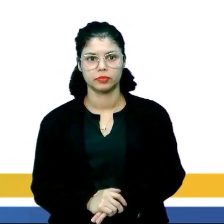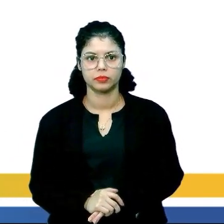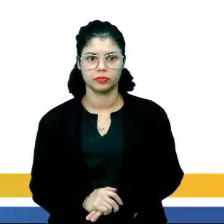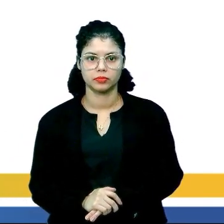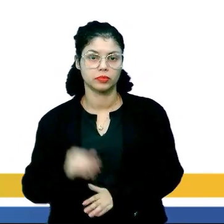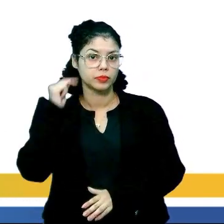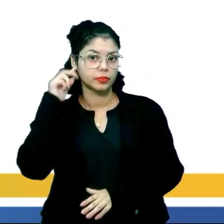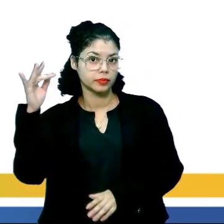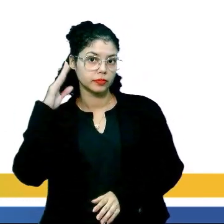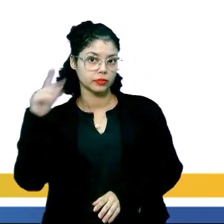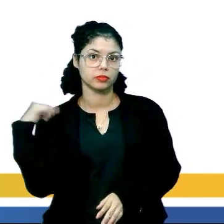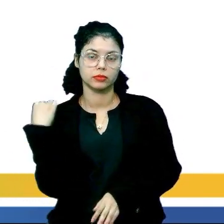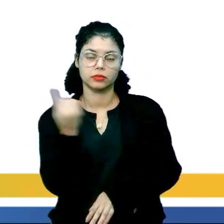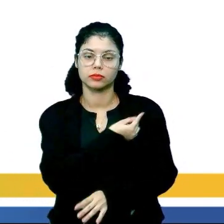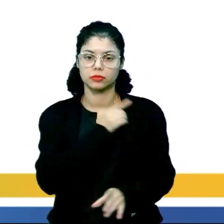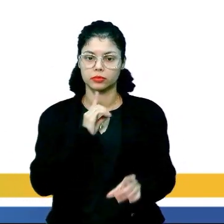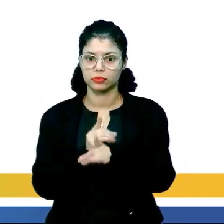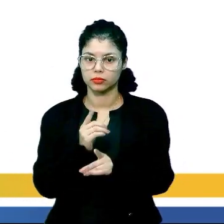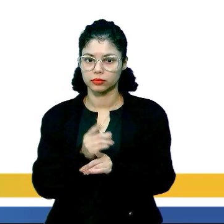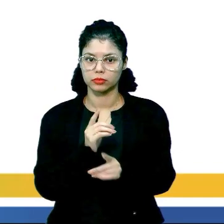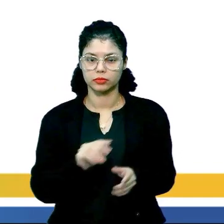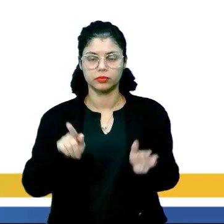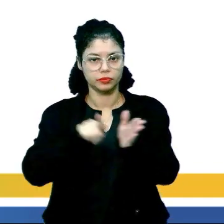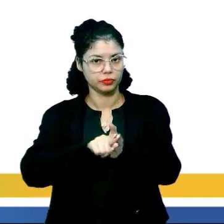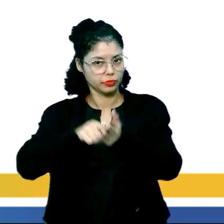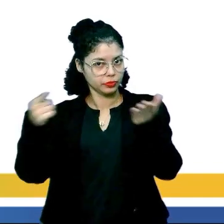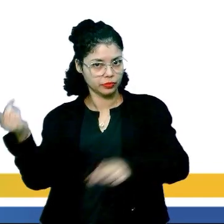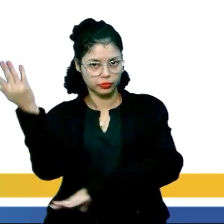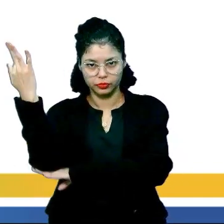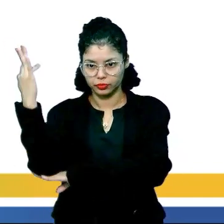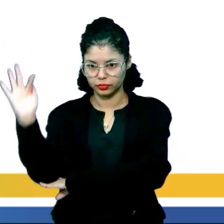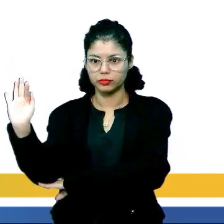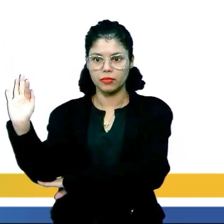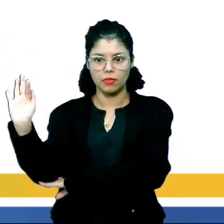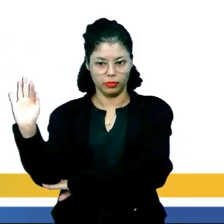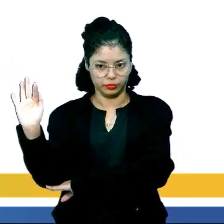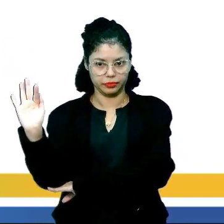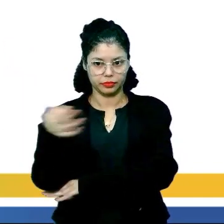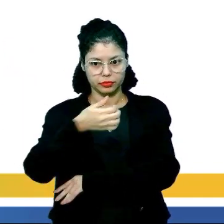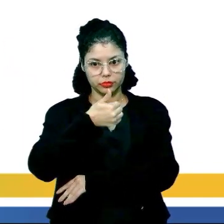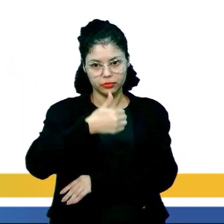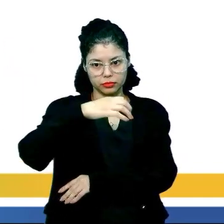uma reflexão que a gente encontra aí num dos jornais franceses da época, de